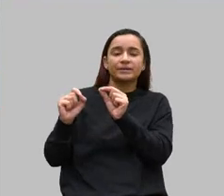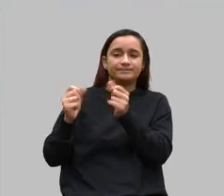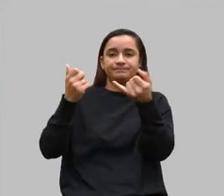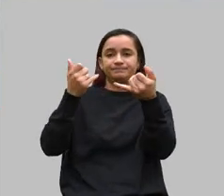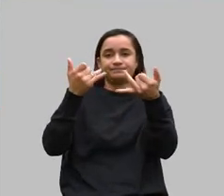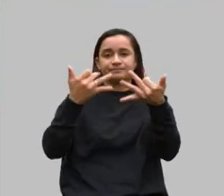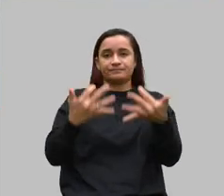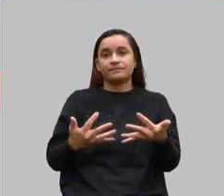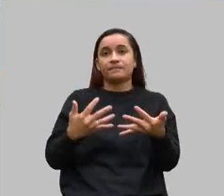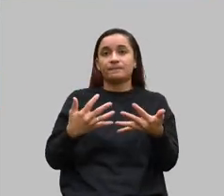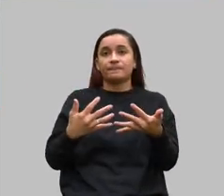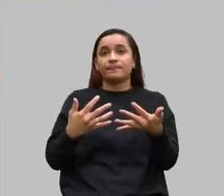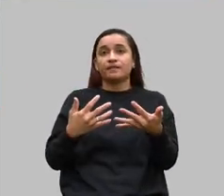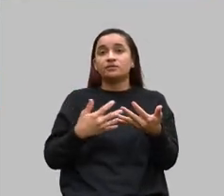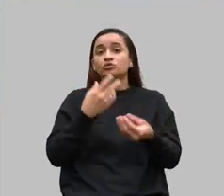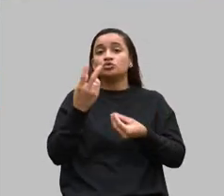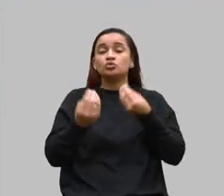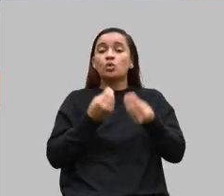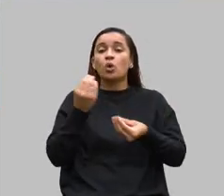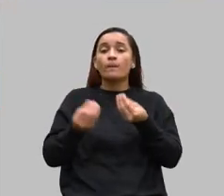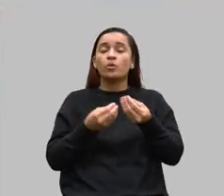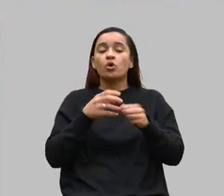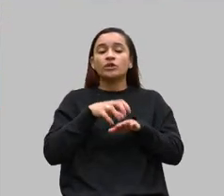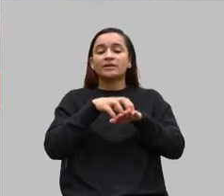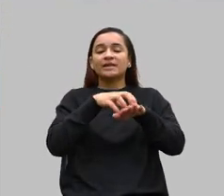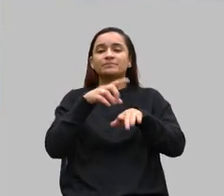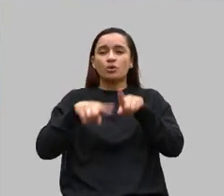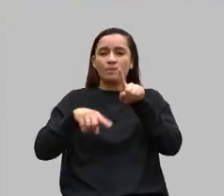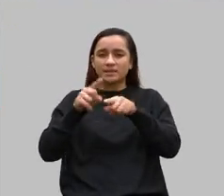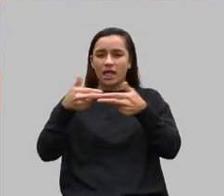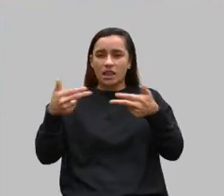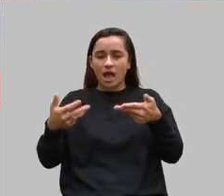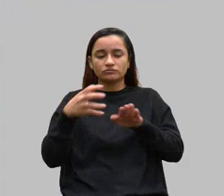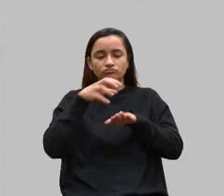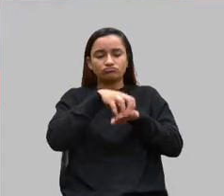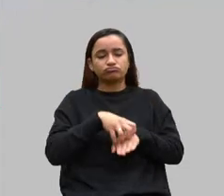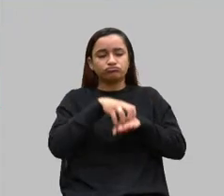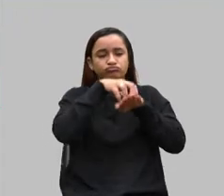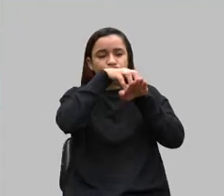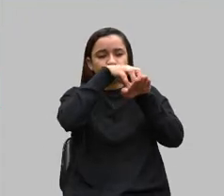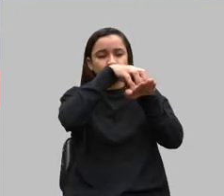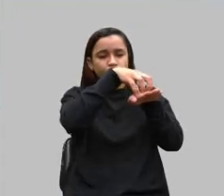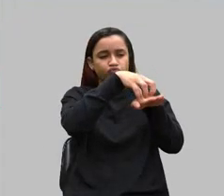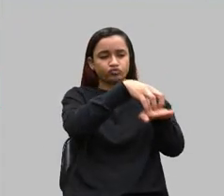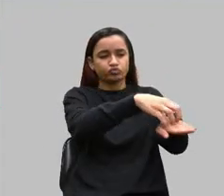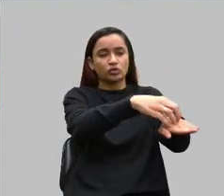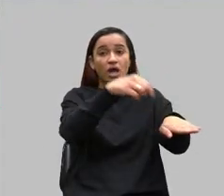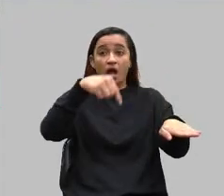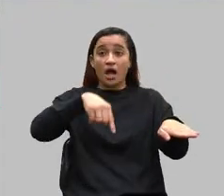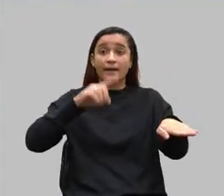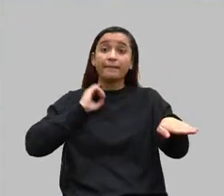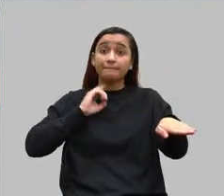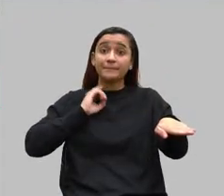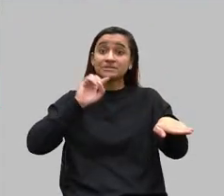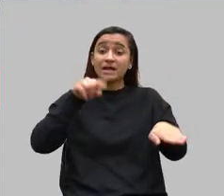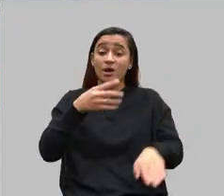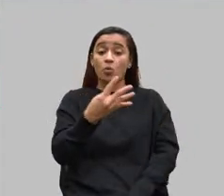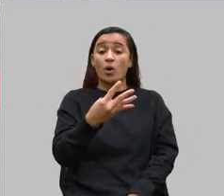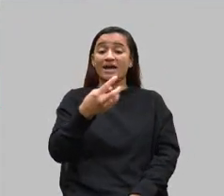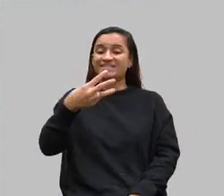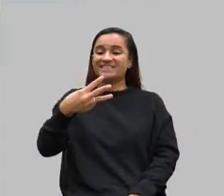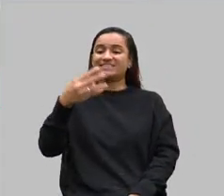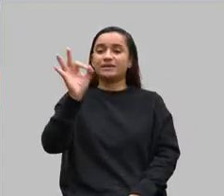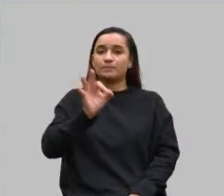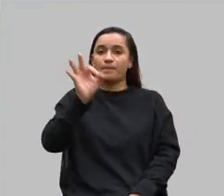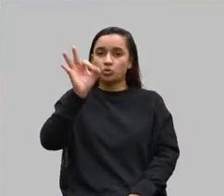do modal né da do transporte de cargas do Estado de Minas Gerais né o Setor Ferroviário representa 43% do transporte de